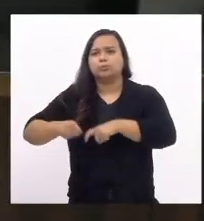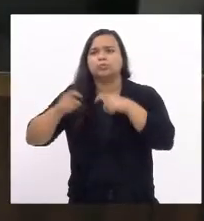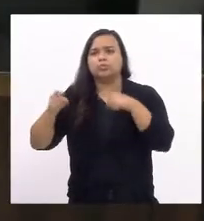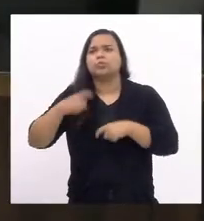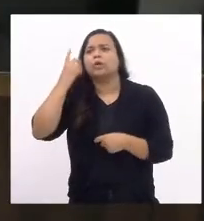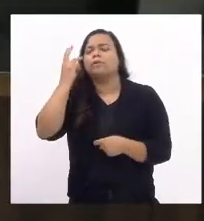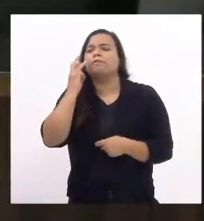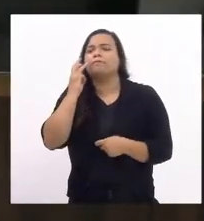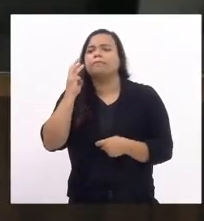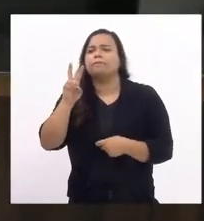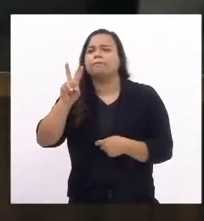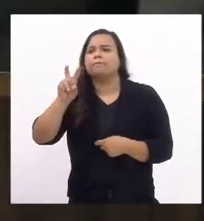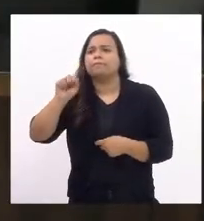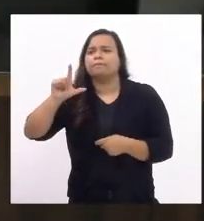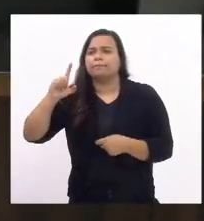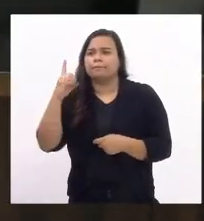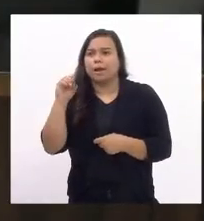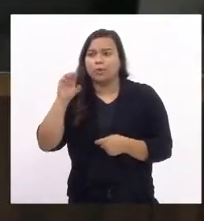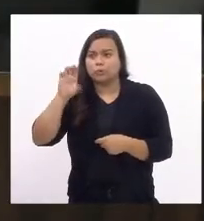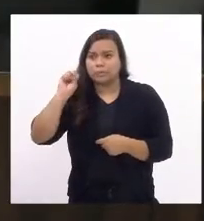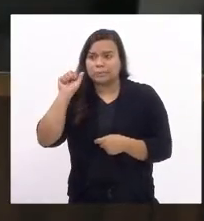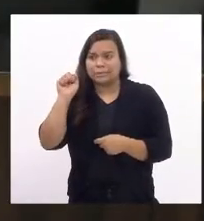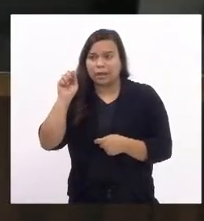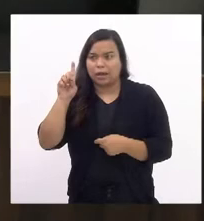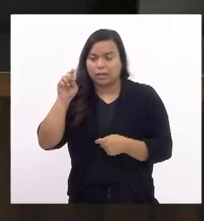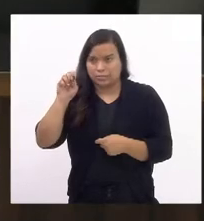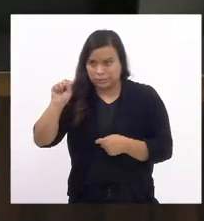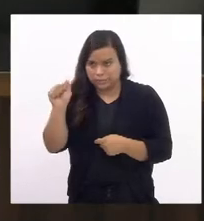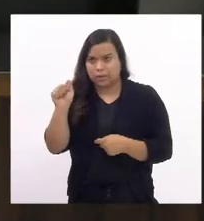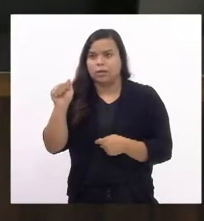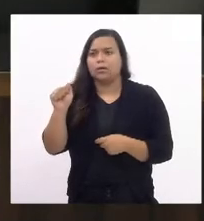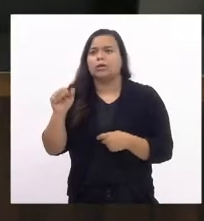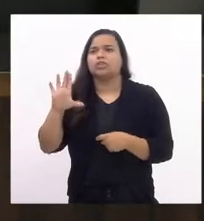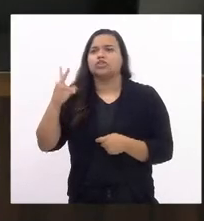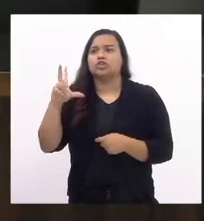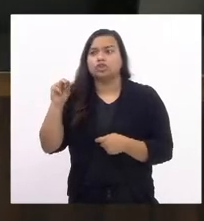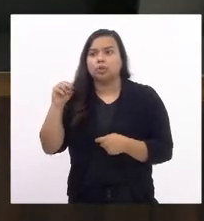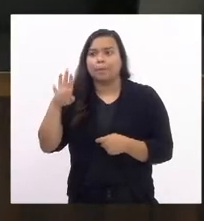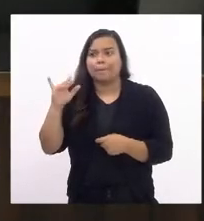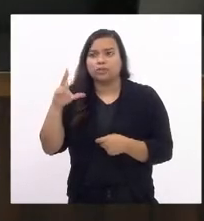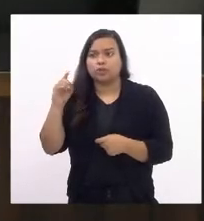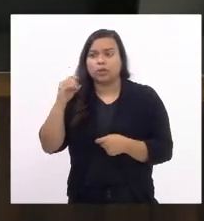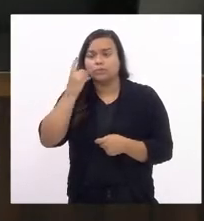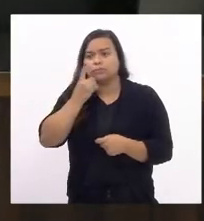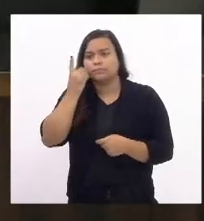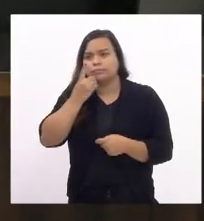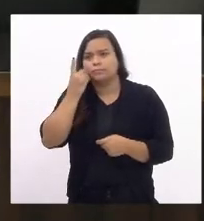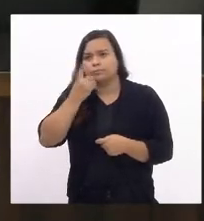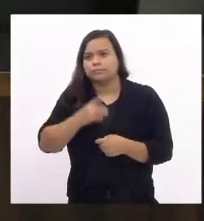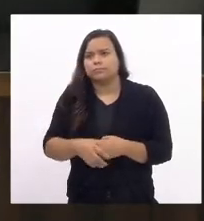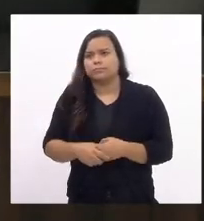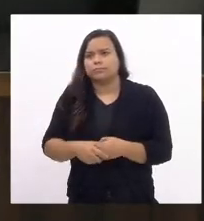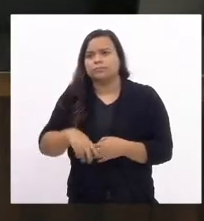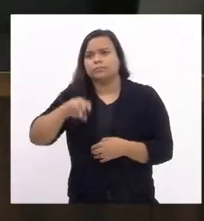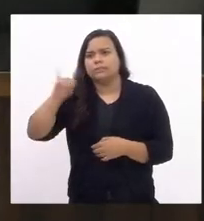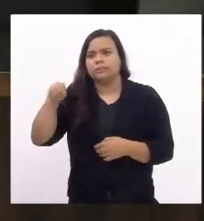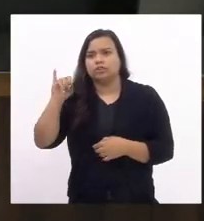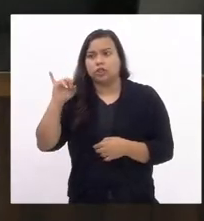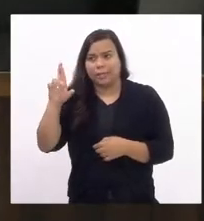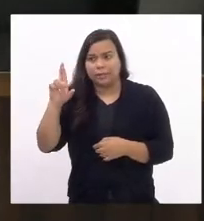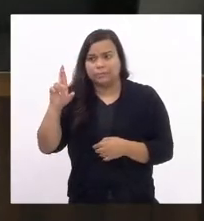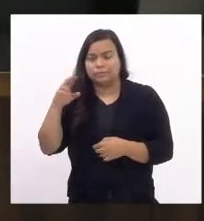Ceasa. Deputado Valdo Ceasa. Deputado Chico Machado. Deputado Chico Machado. Deputado Jair